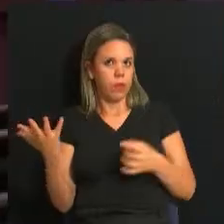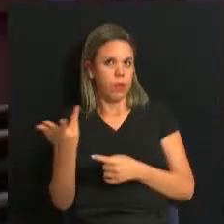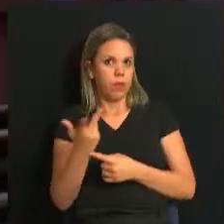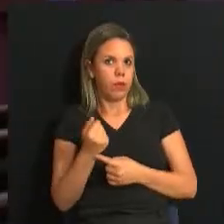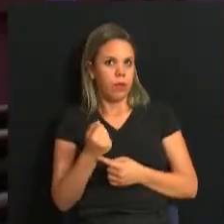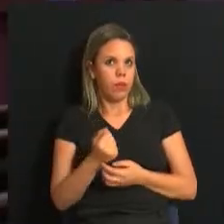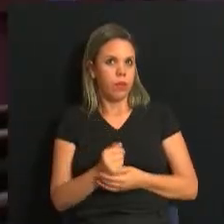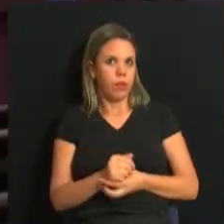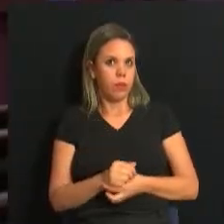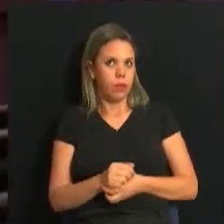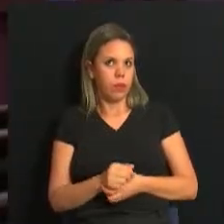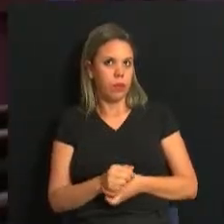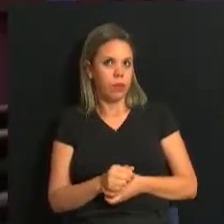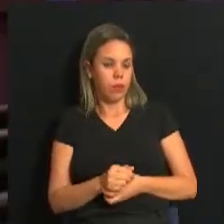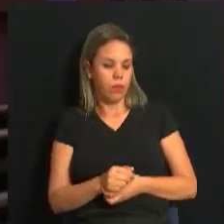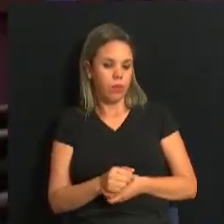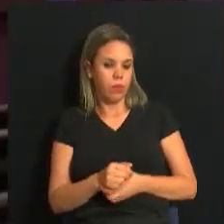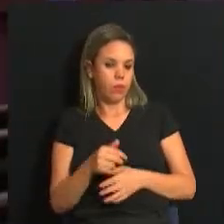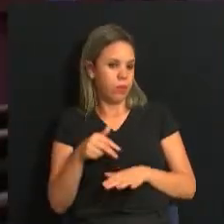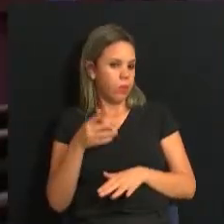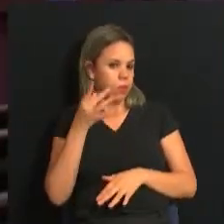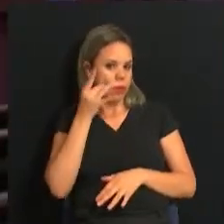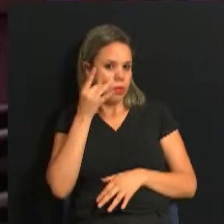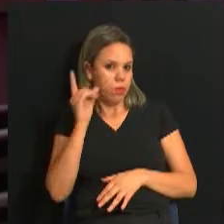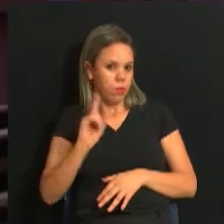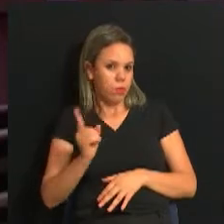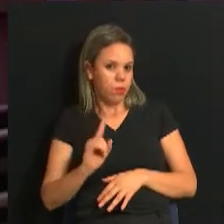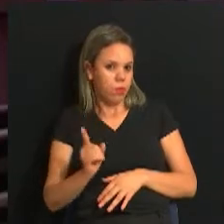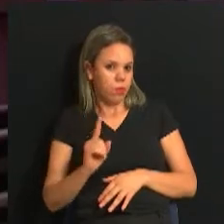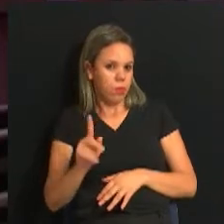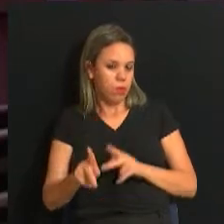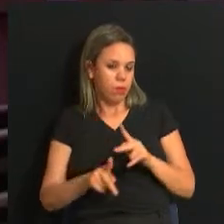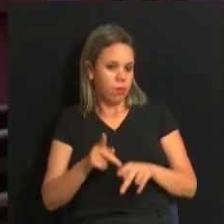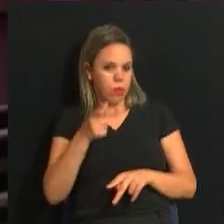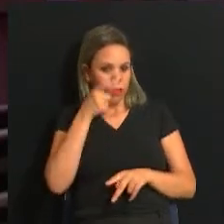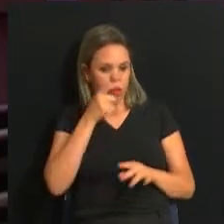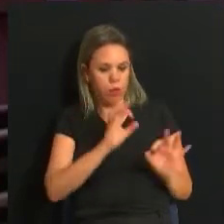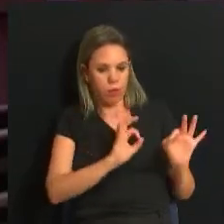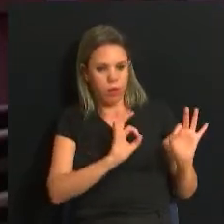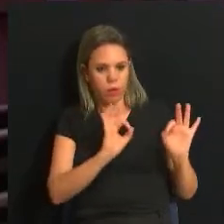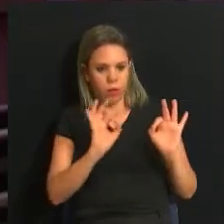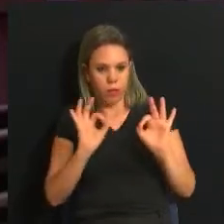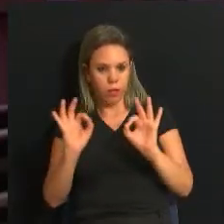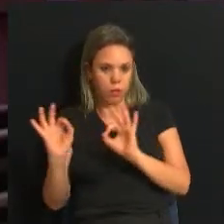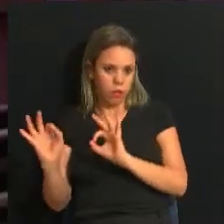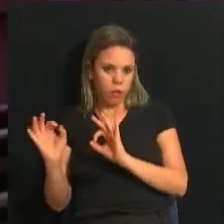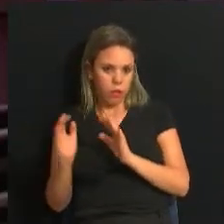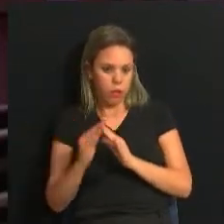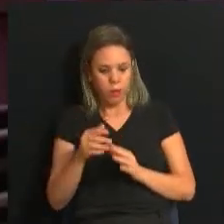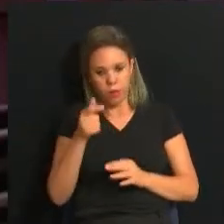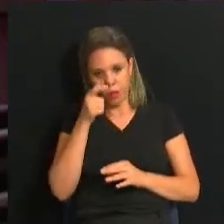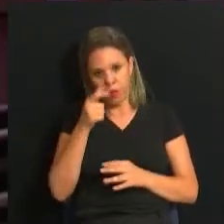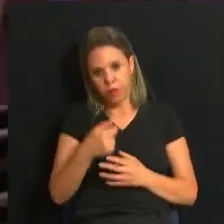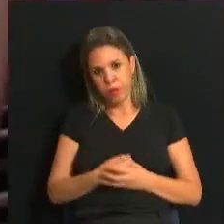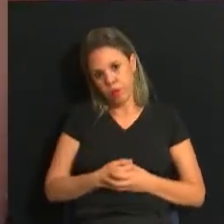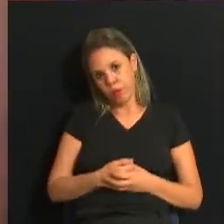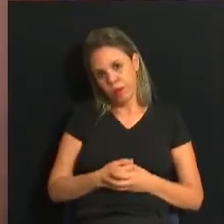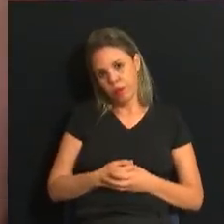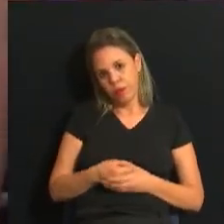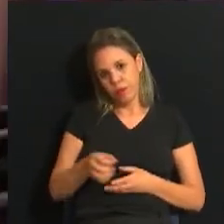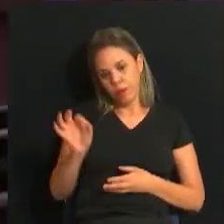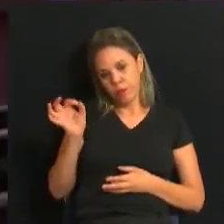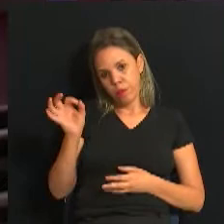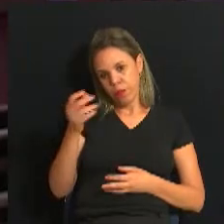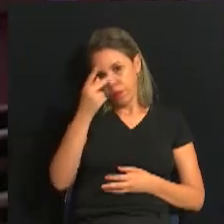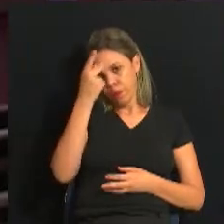Bom, lembrando que não será presencial, não é? Isso. O público vai acompanhar de casa, né? Exatamente. O que o público